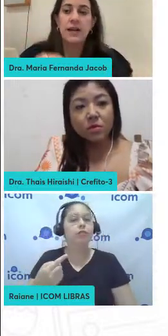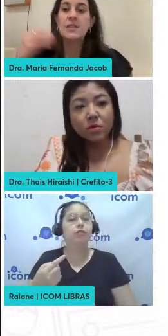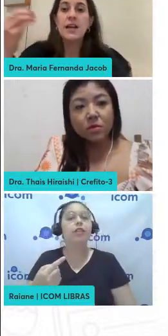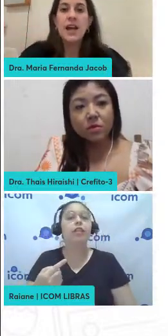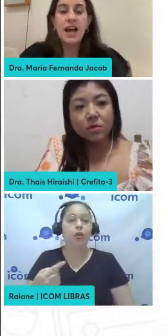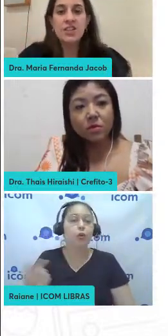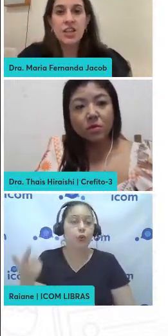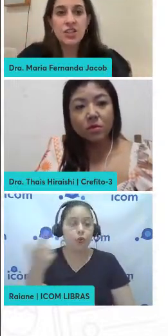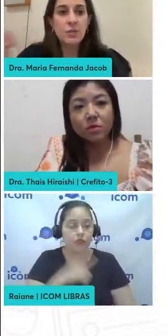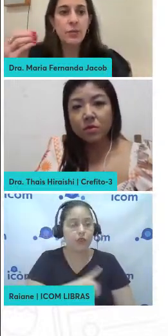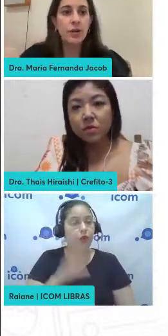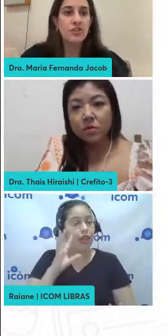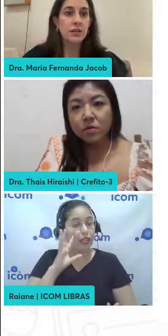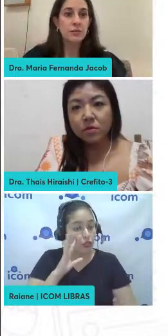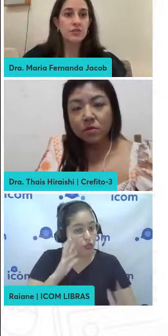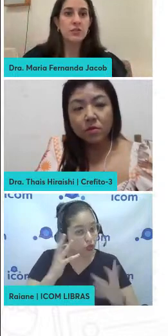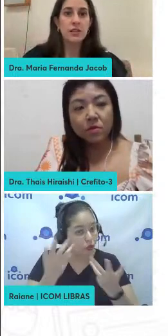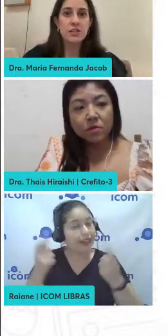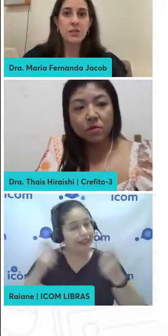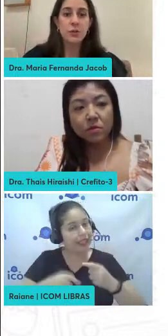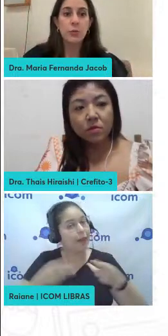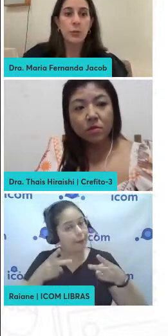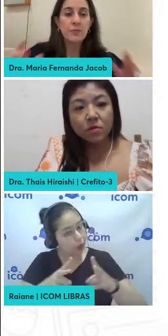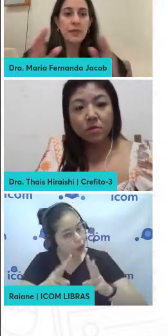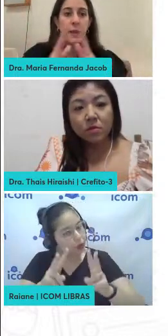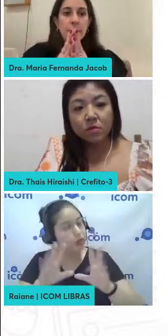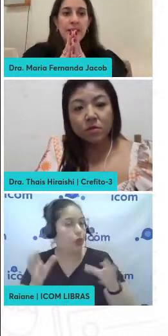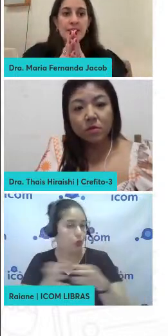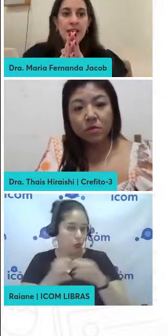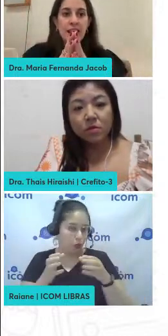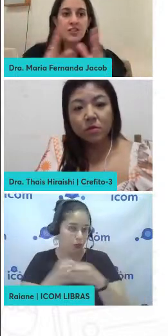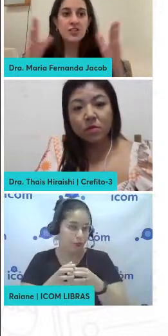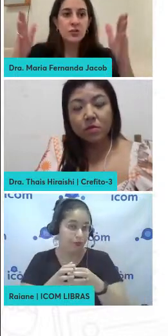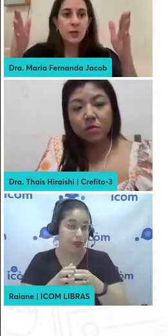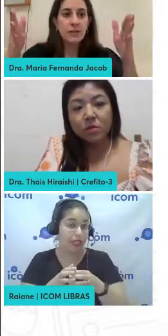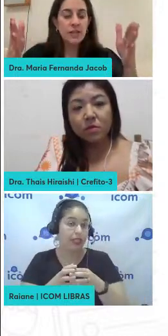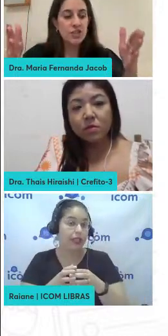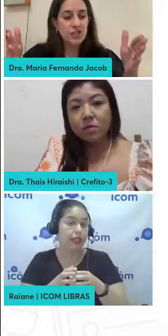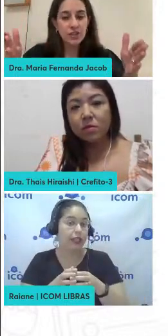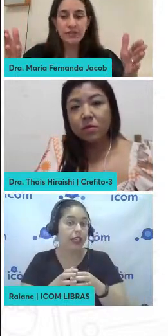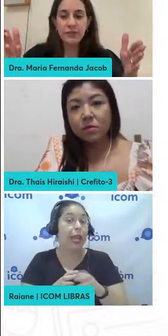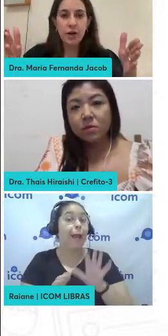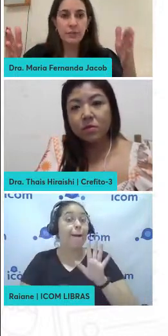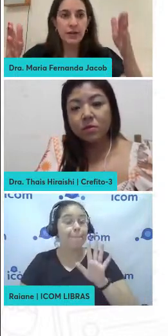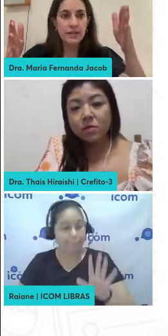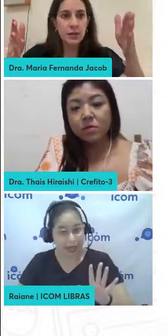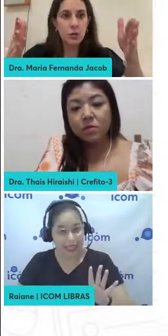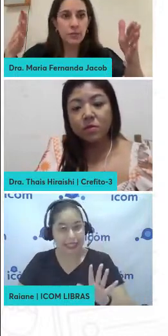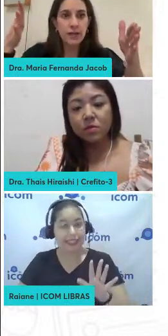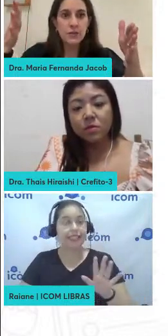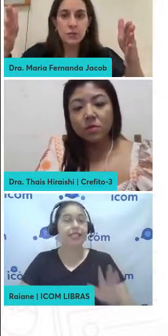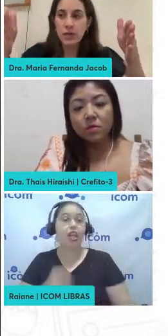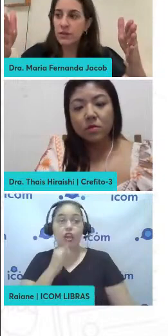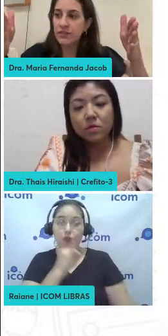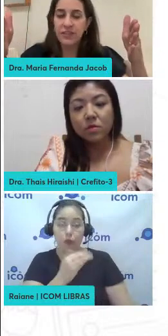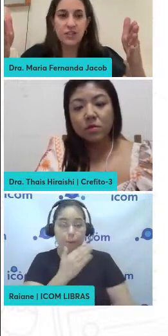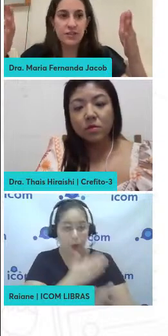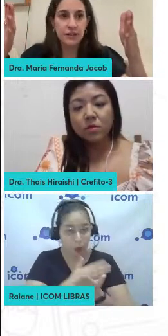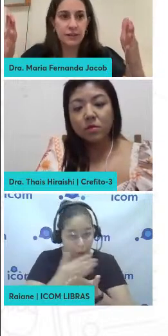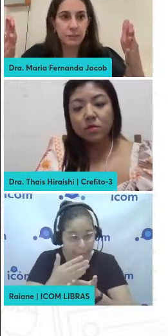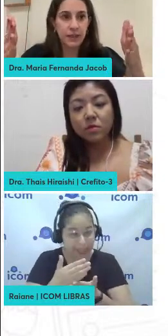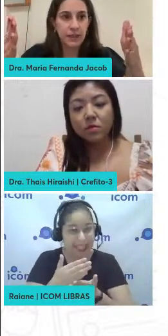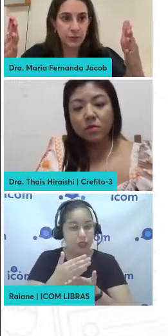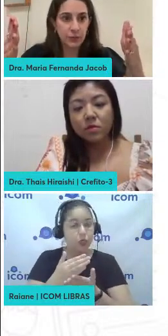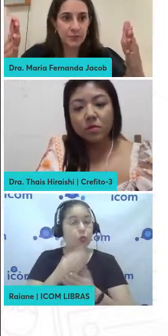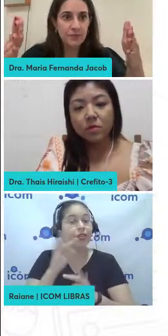você traz, a gente pode dar continuidade em grupo. Mas no momento que a gente informa esse começo, meio e fim